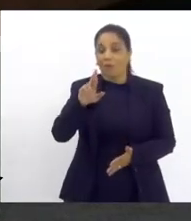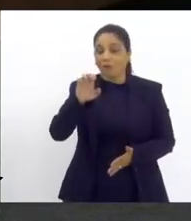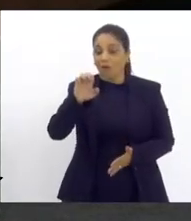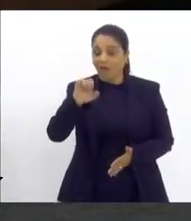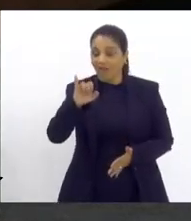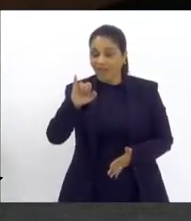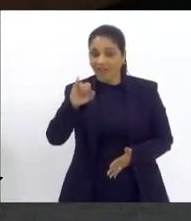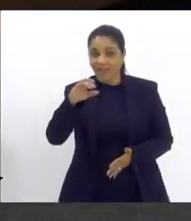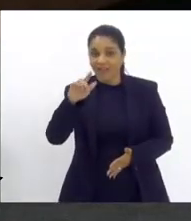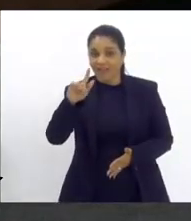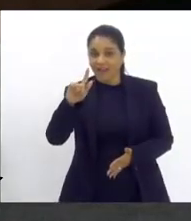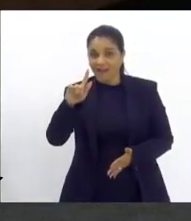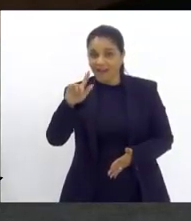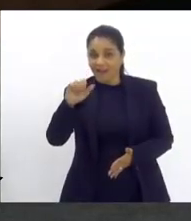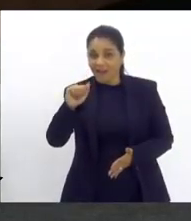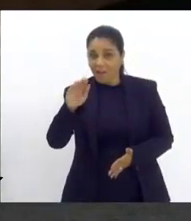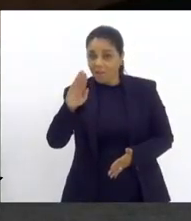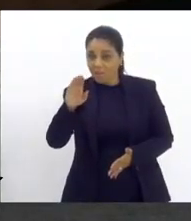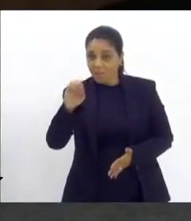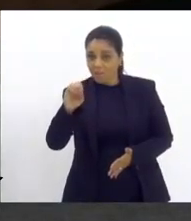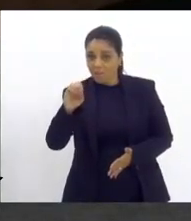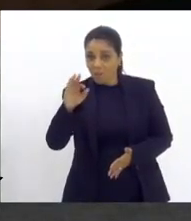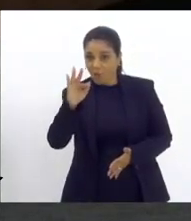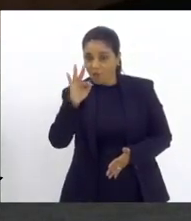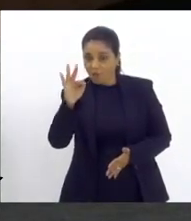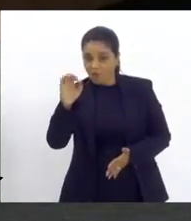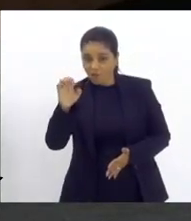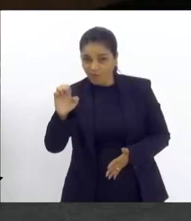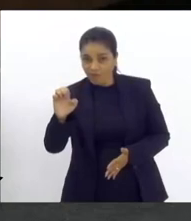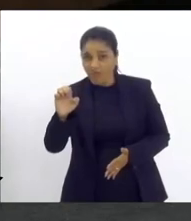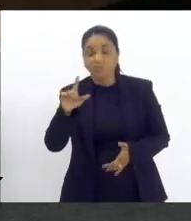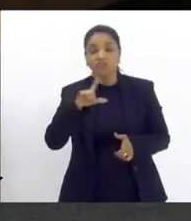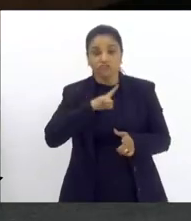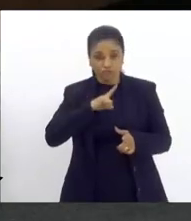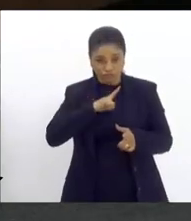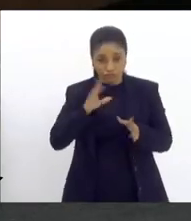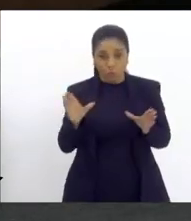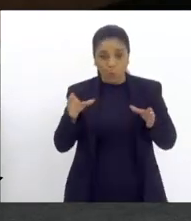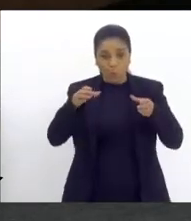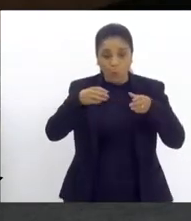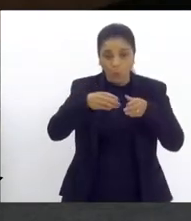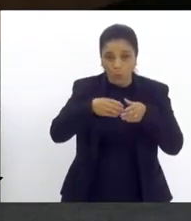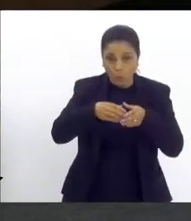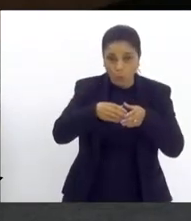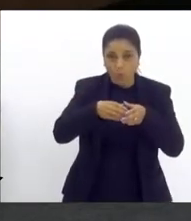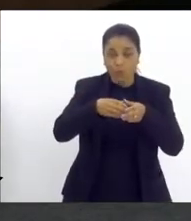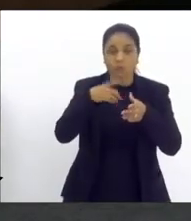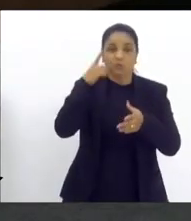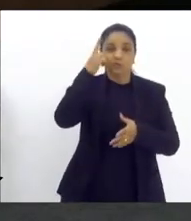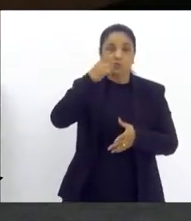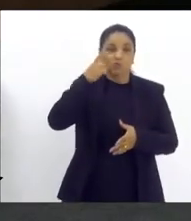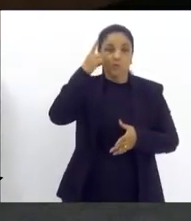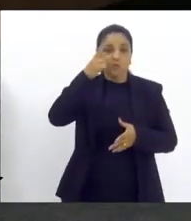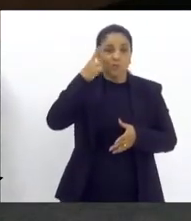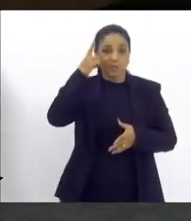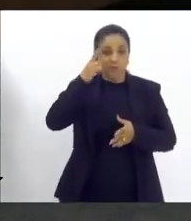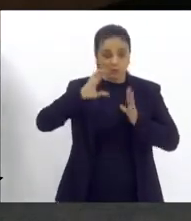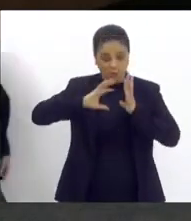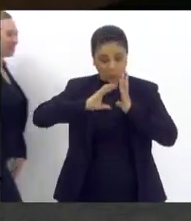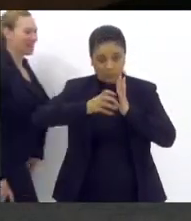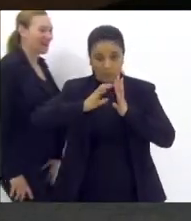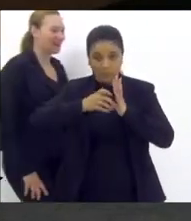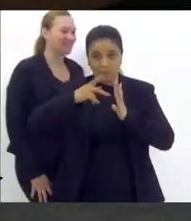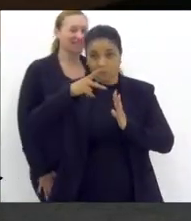que o jornal utilizou contava com deputados do pessoal os mesmos que fizeram